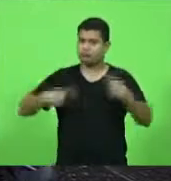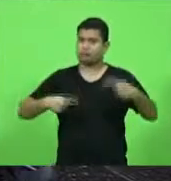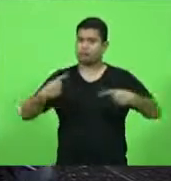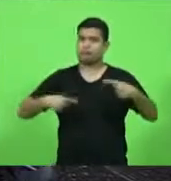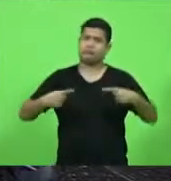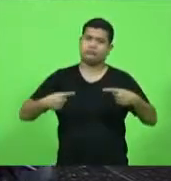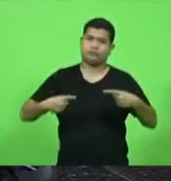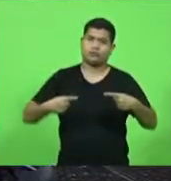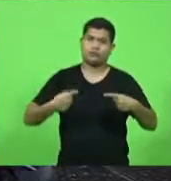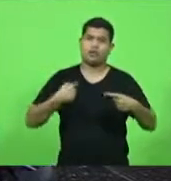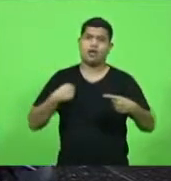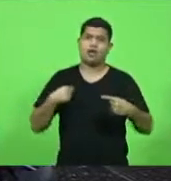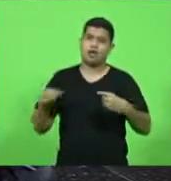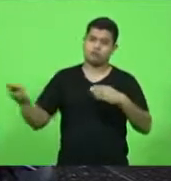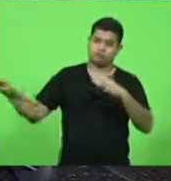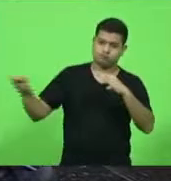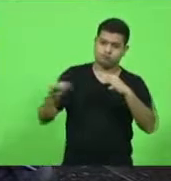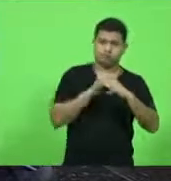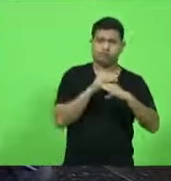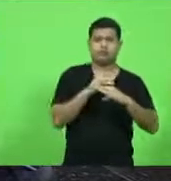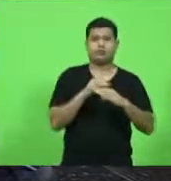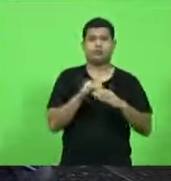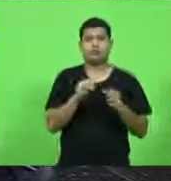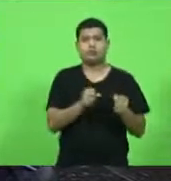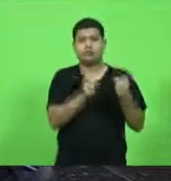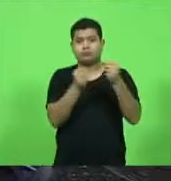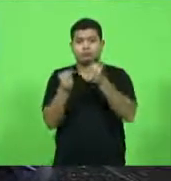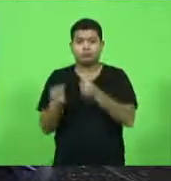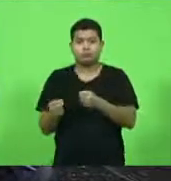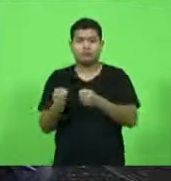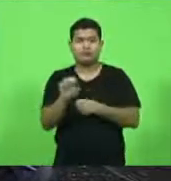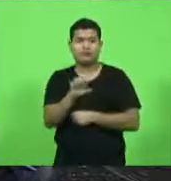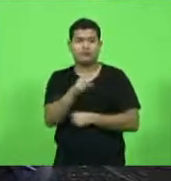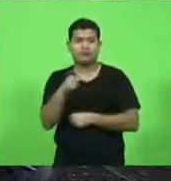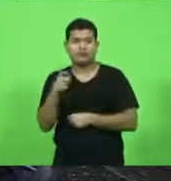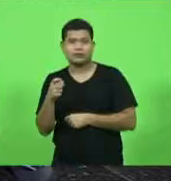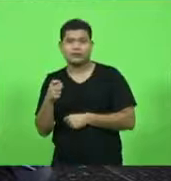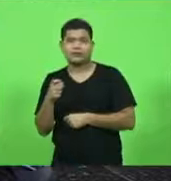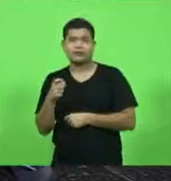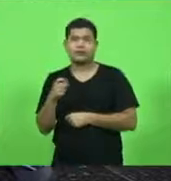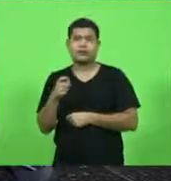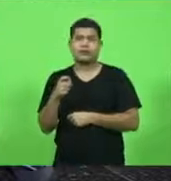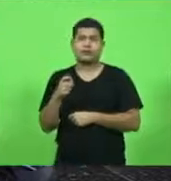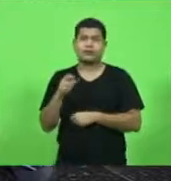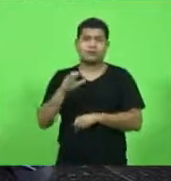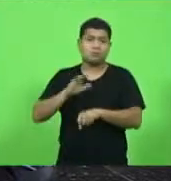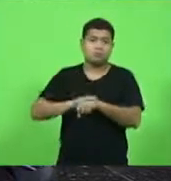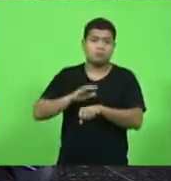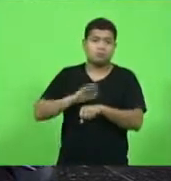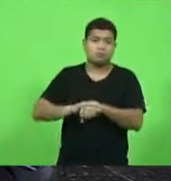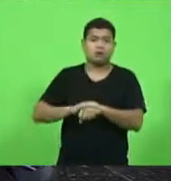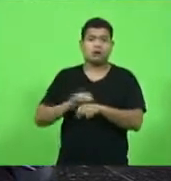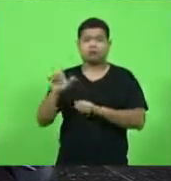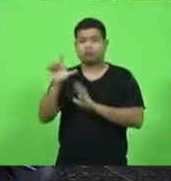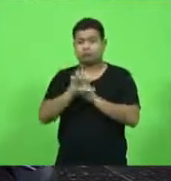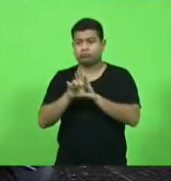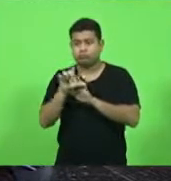Matérias enviadas pelo Executivo, matérias de origem do próprio